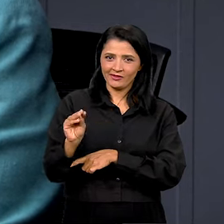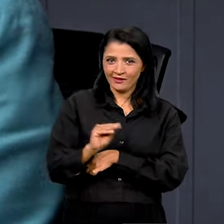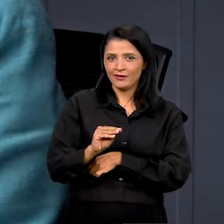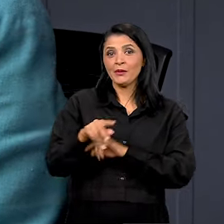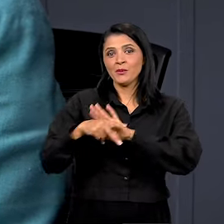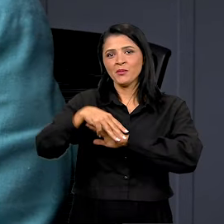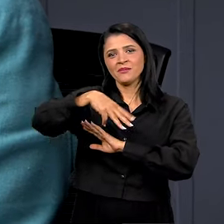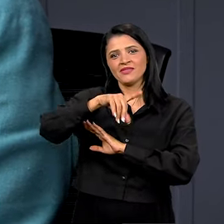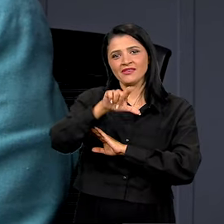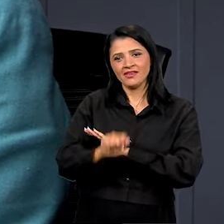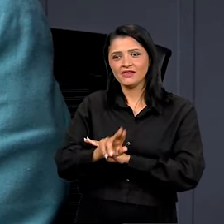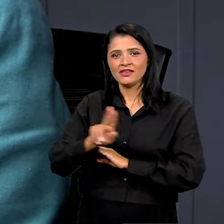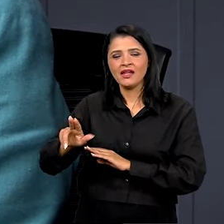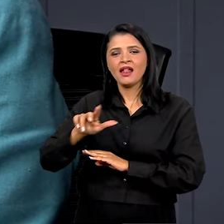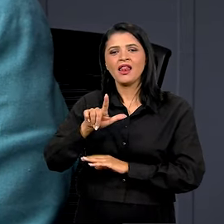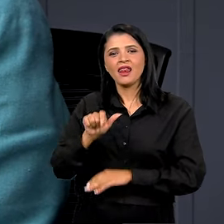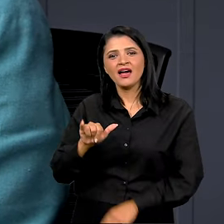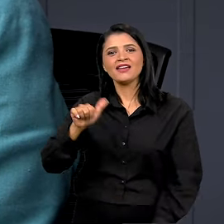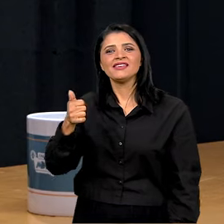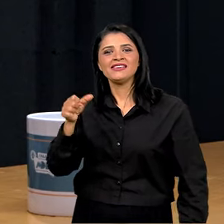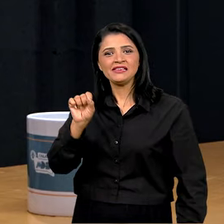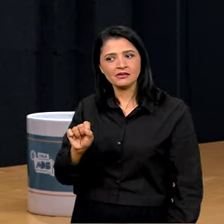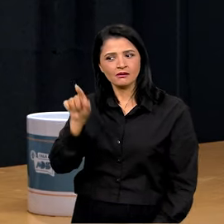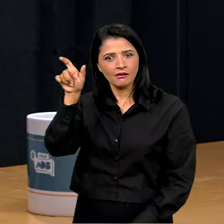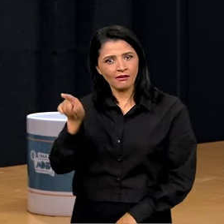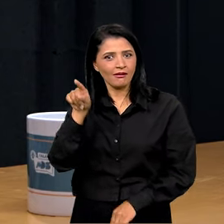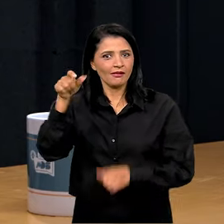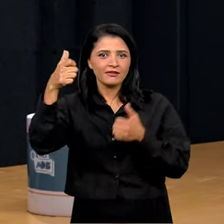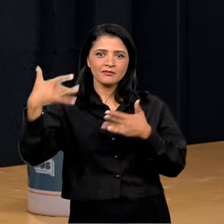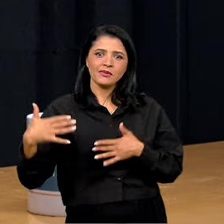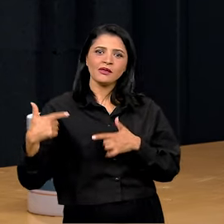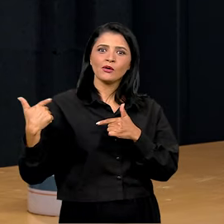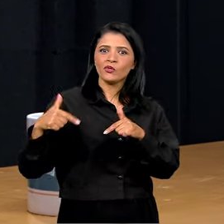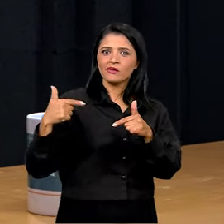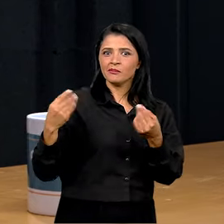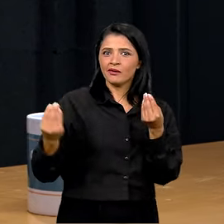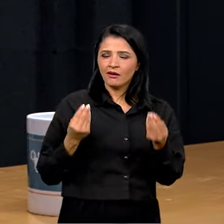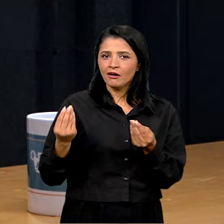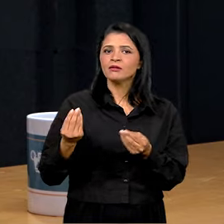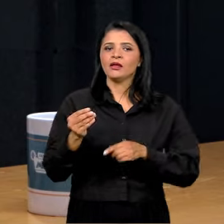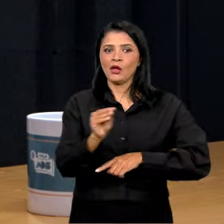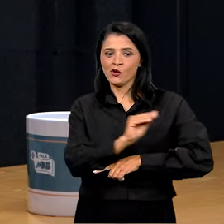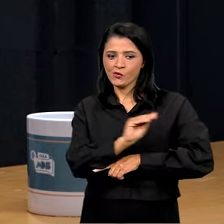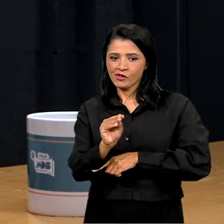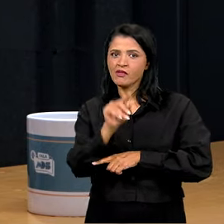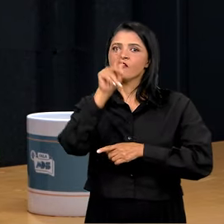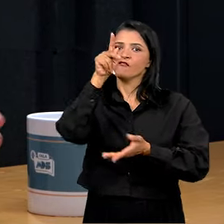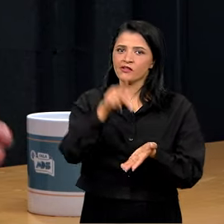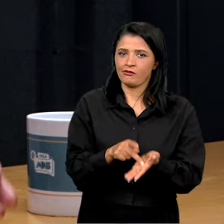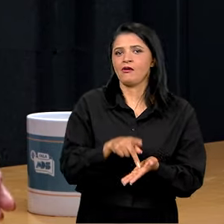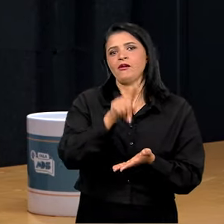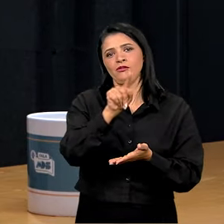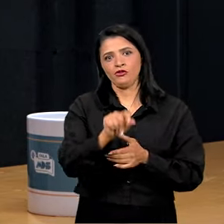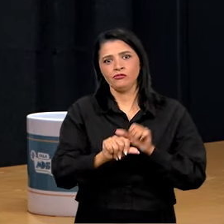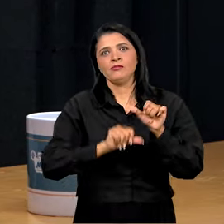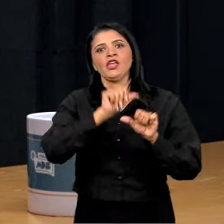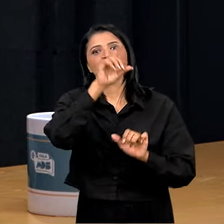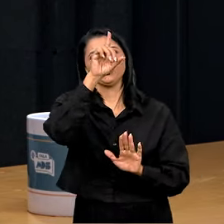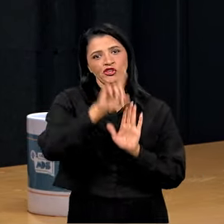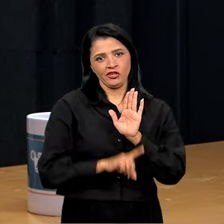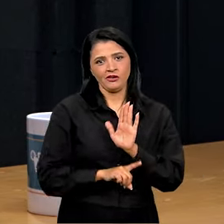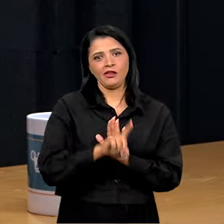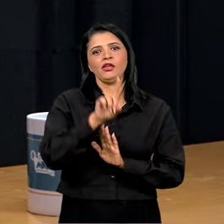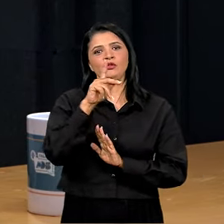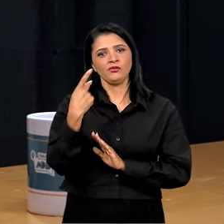MDS Laísa Abramo que está nos explicando sobre o o trabalho para que o cuidado se torne um direito e uma